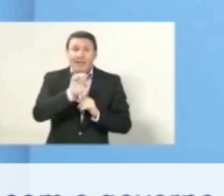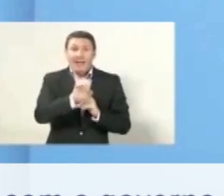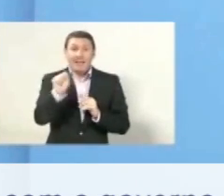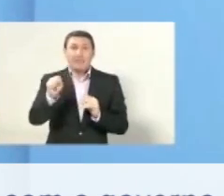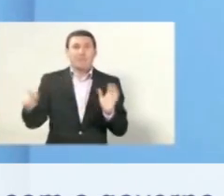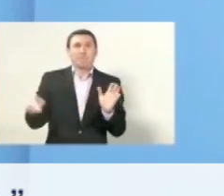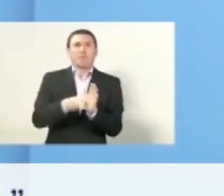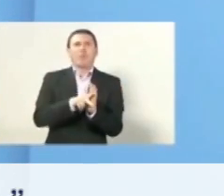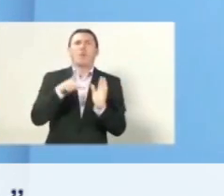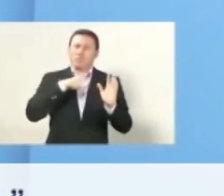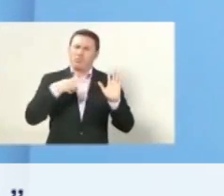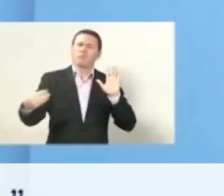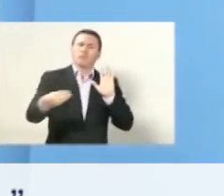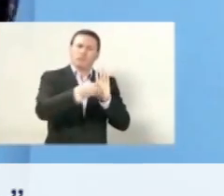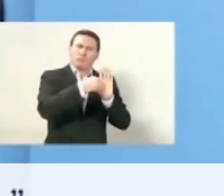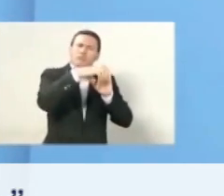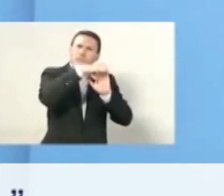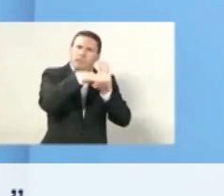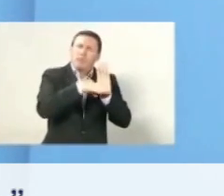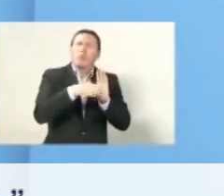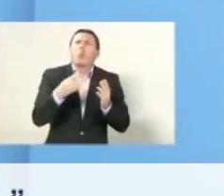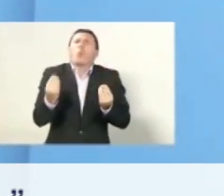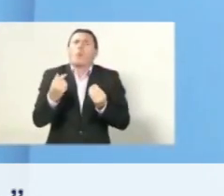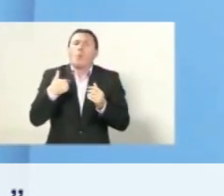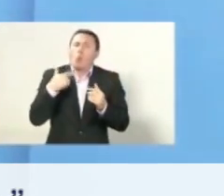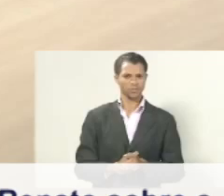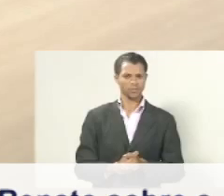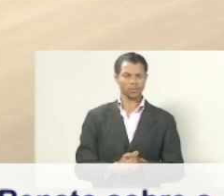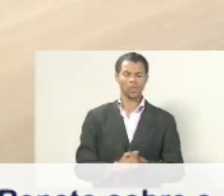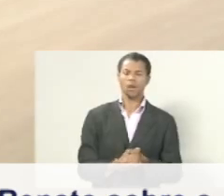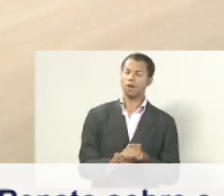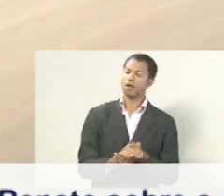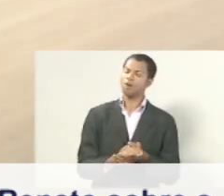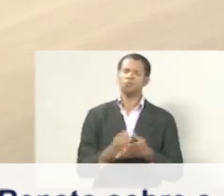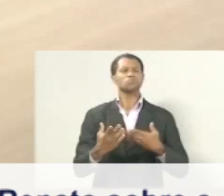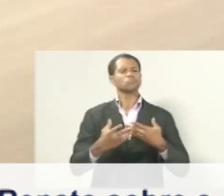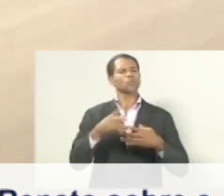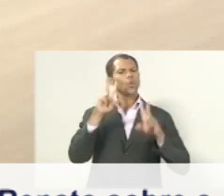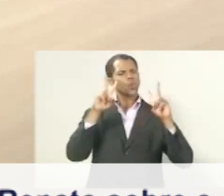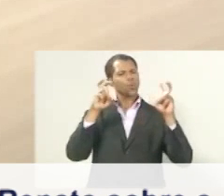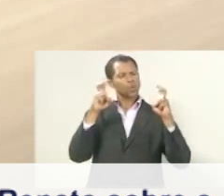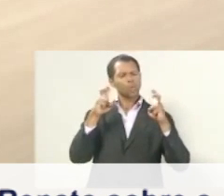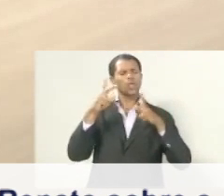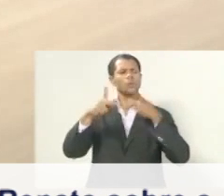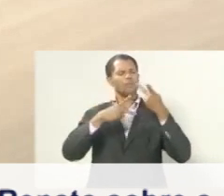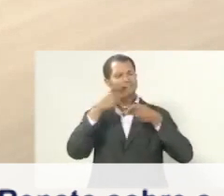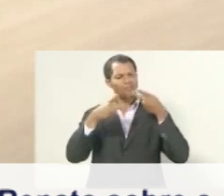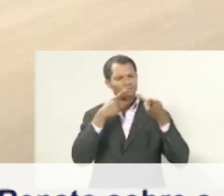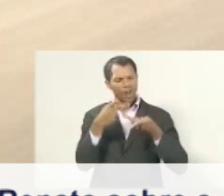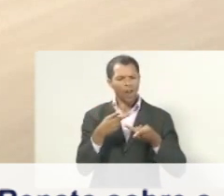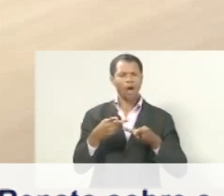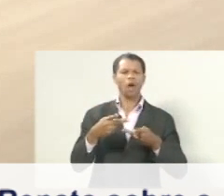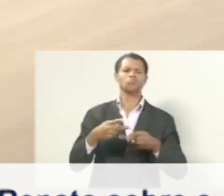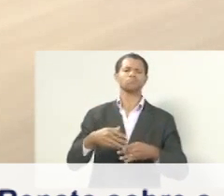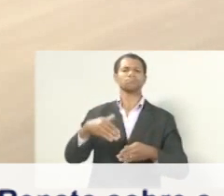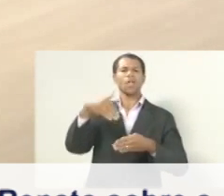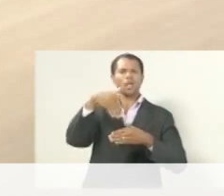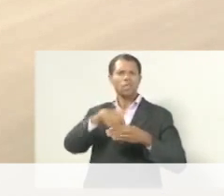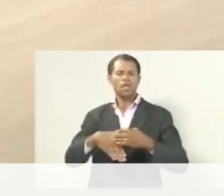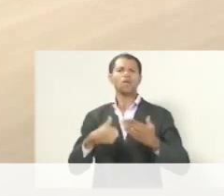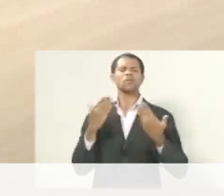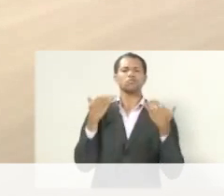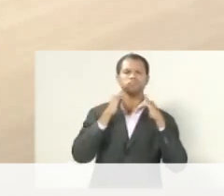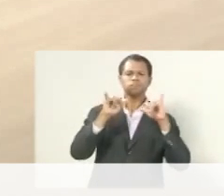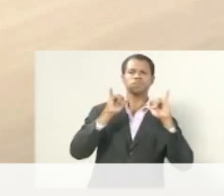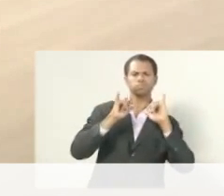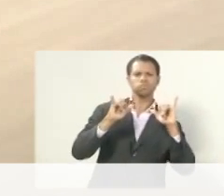uma parceria com o governo federal, com o programa Minha Casa Minha Vida. Ainda no debate da Record News, Roberto Carlos confrontou Renato sobre